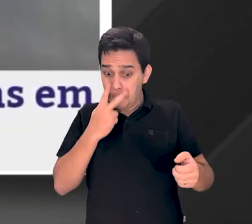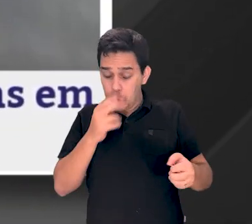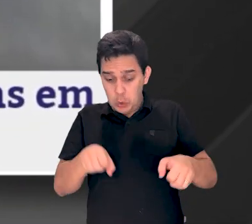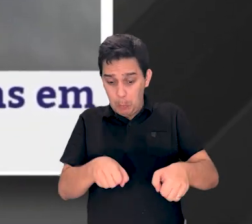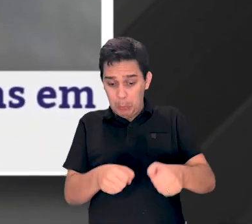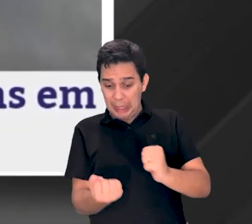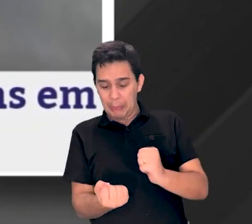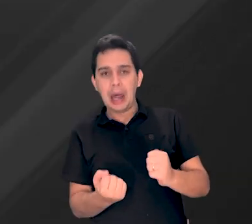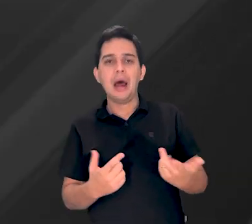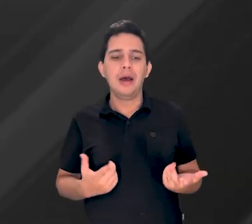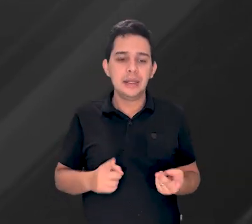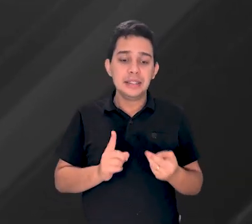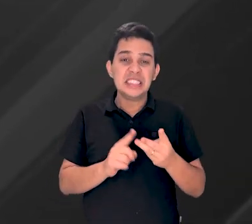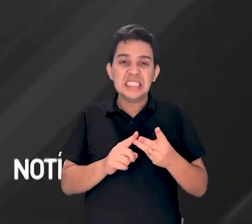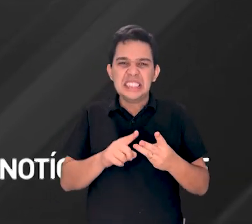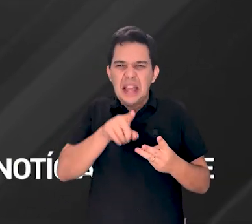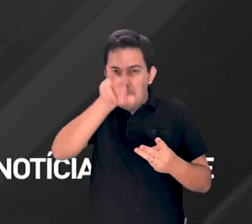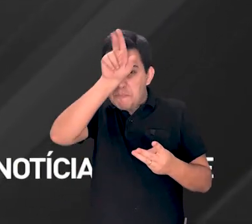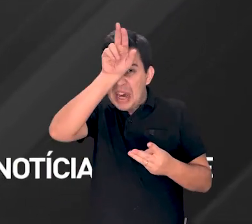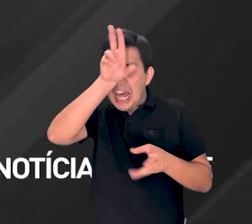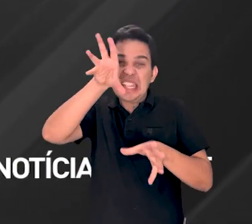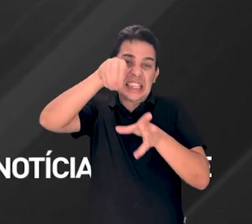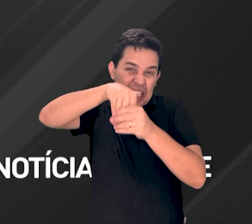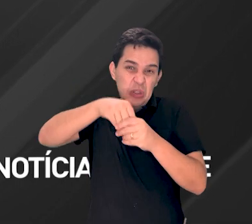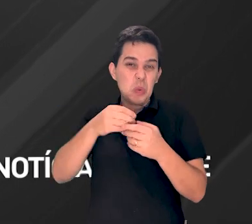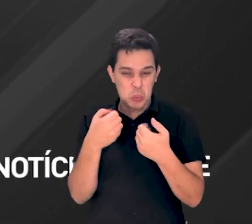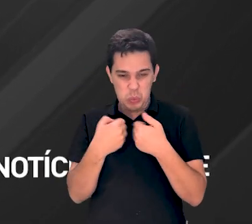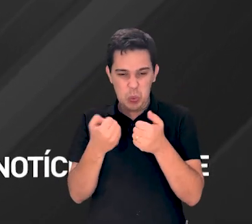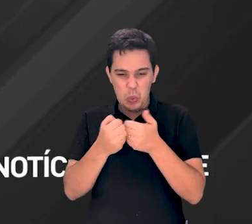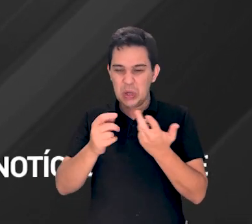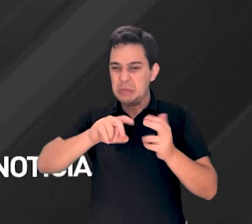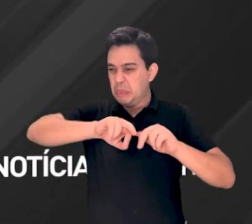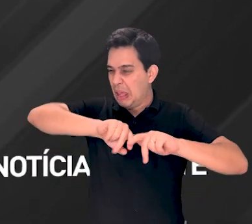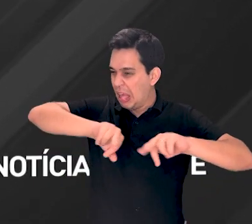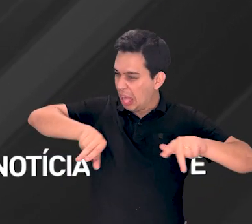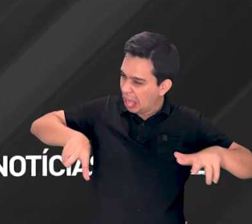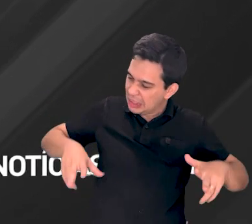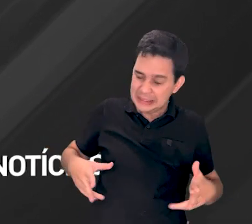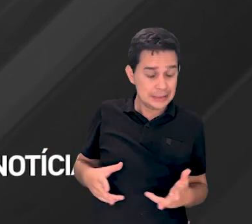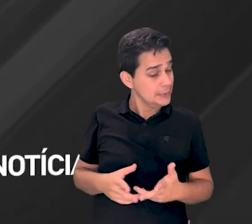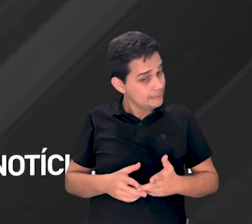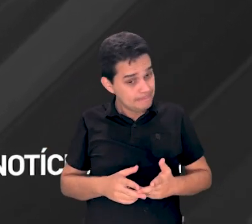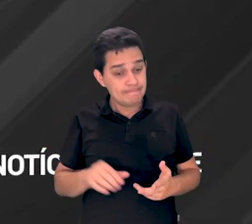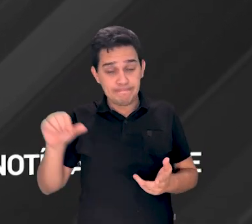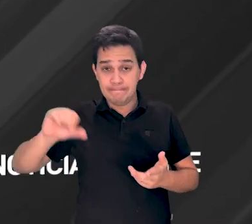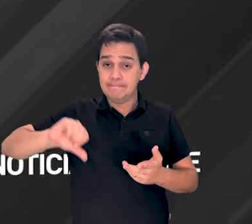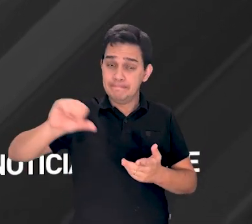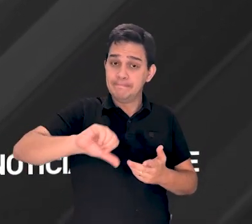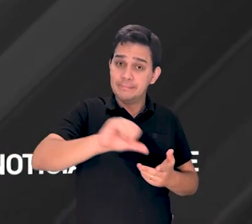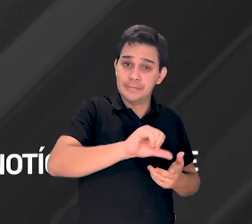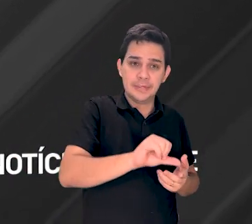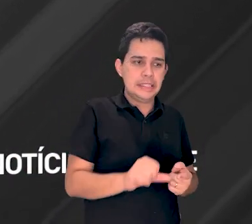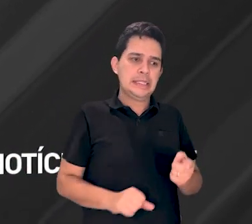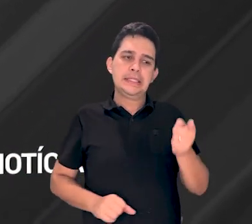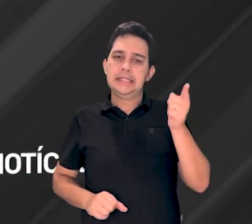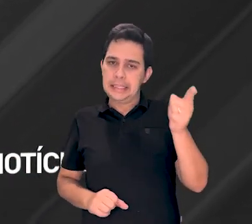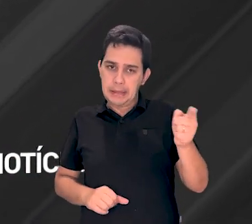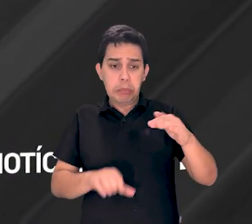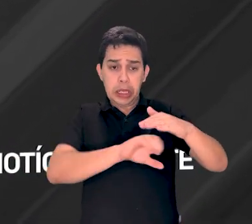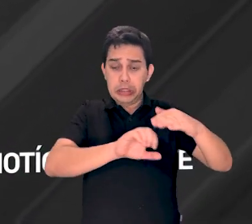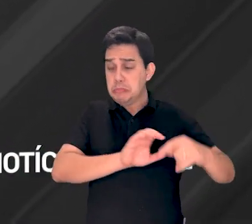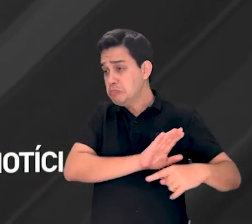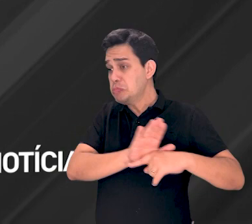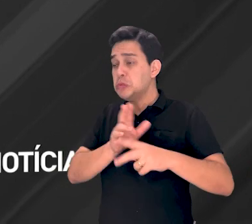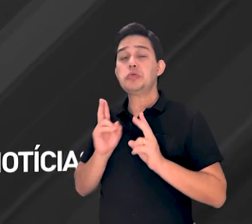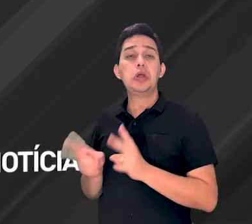cigarras que não funcionam Enfim uma série de problemas o e deveriam impedir a circulação